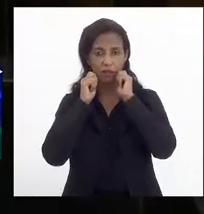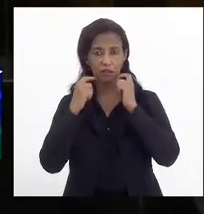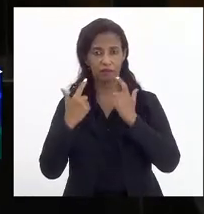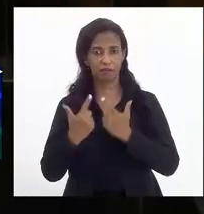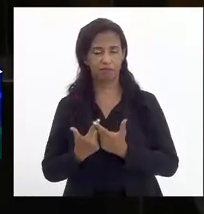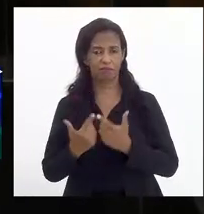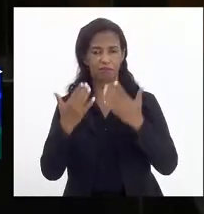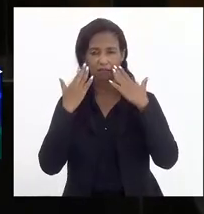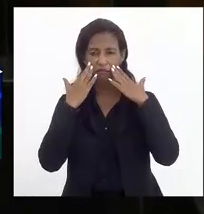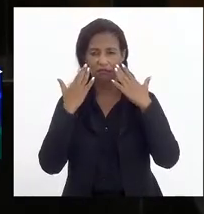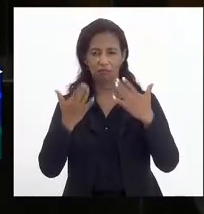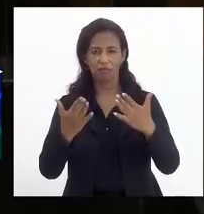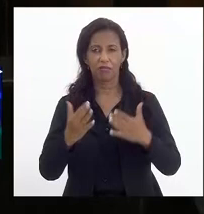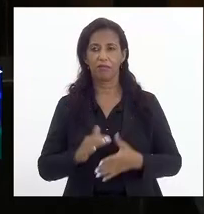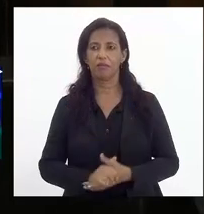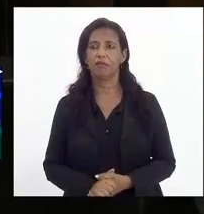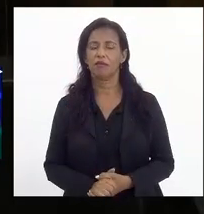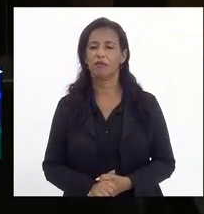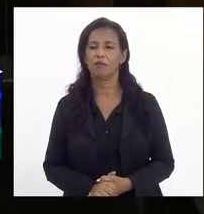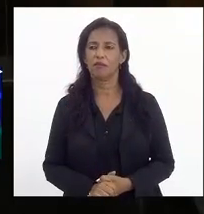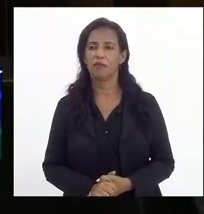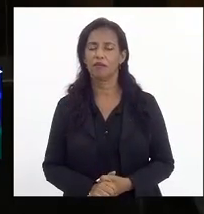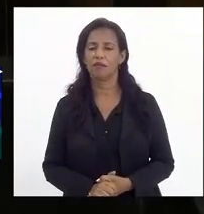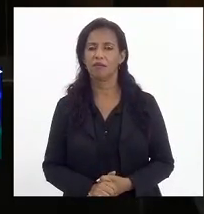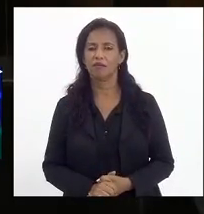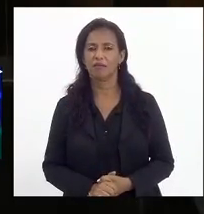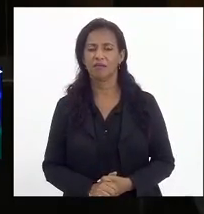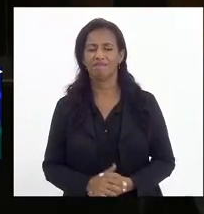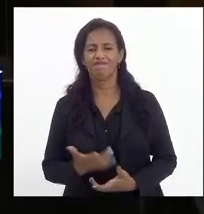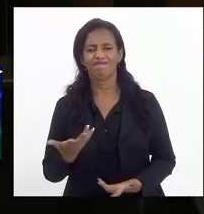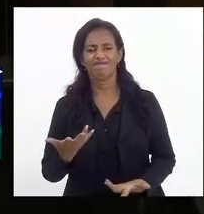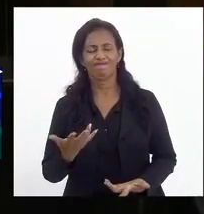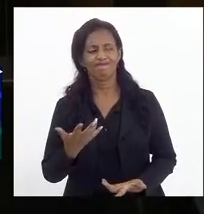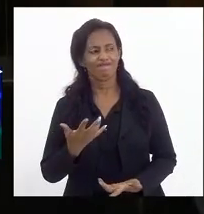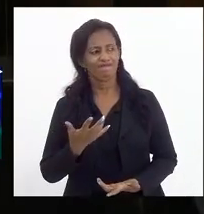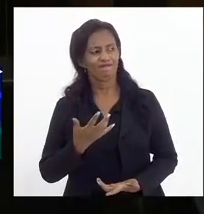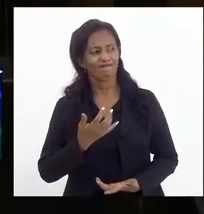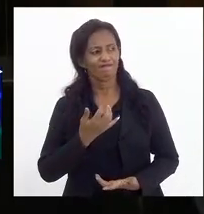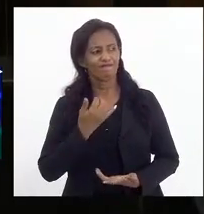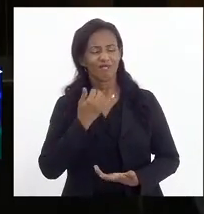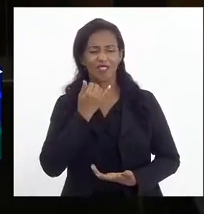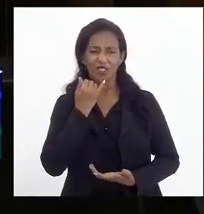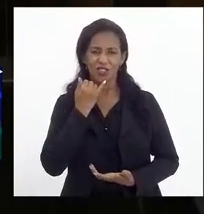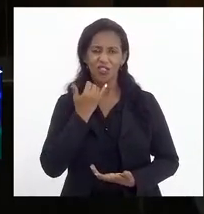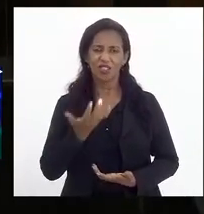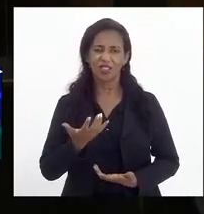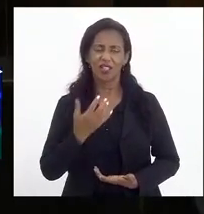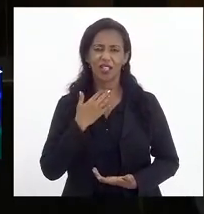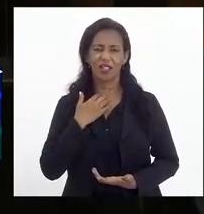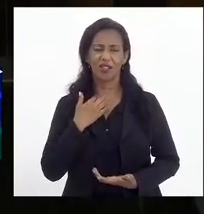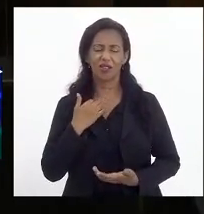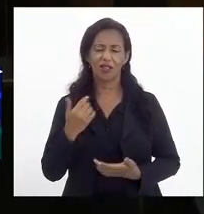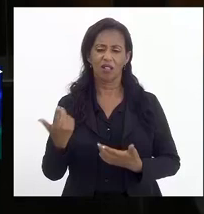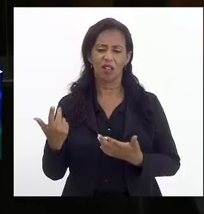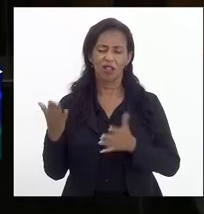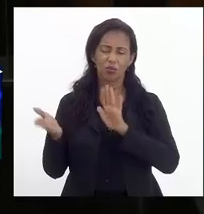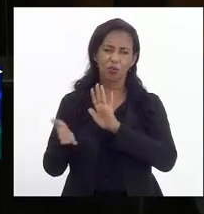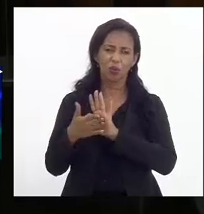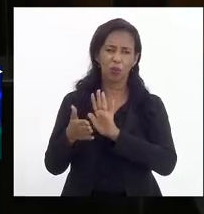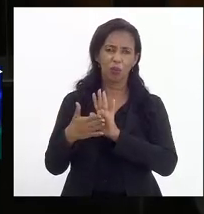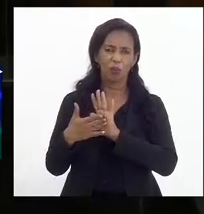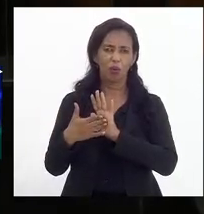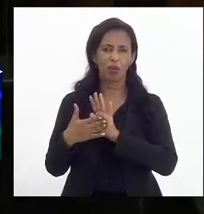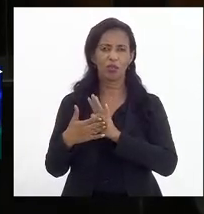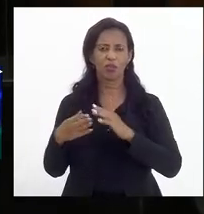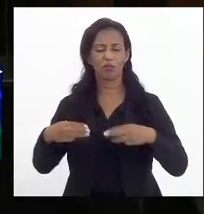uma manifestação absolutamente indignada em relação aos cortes propostos